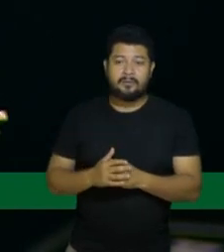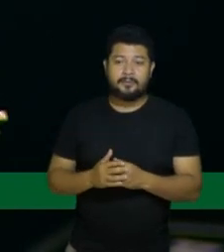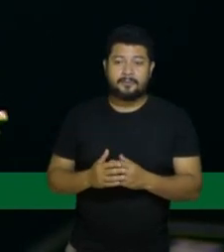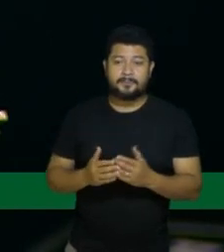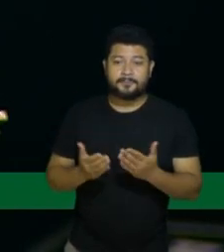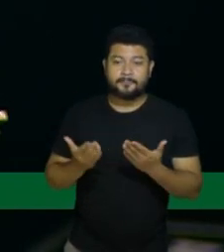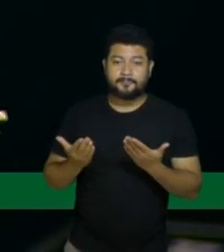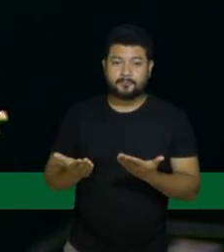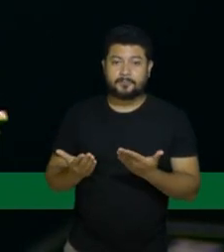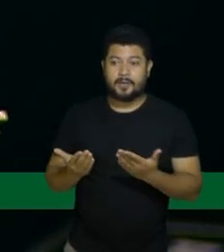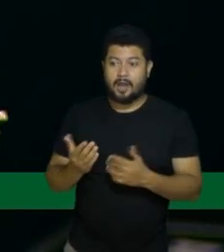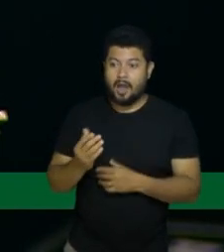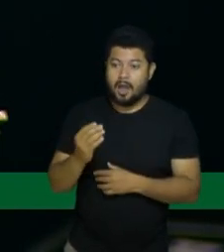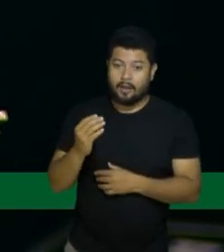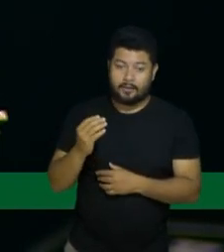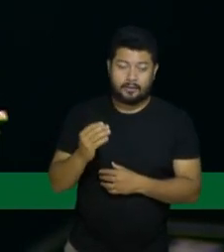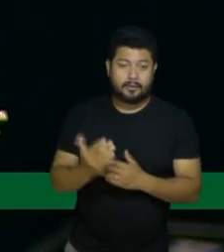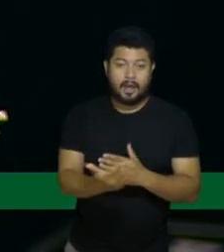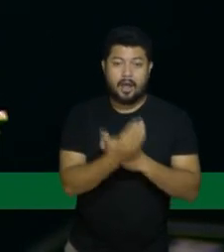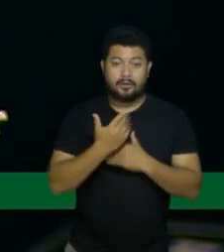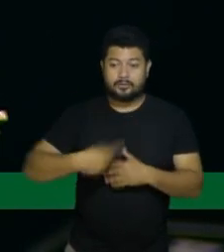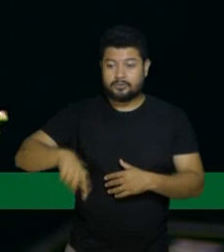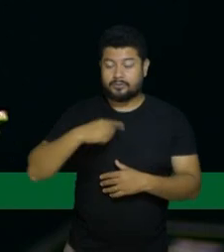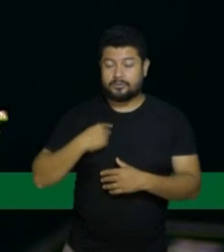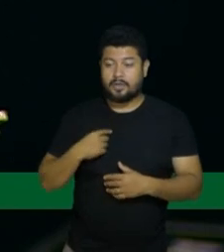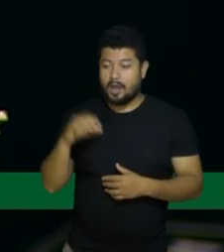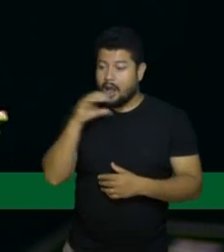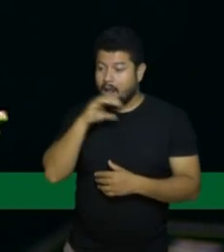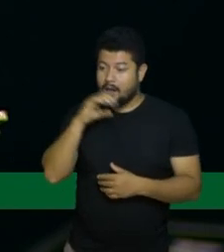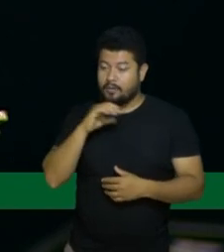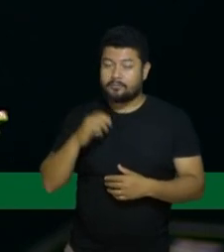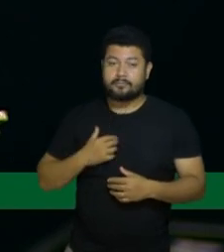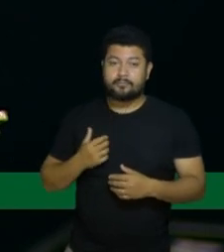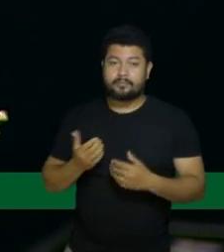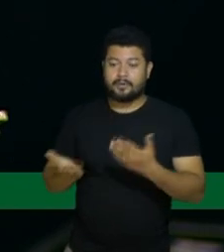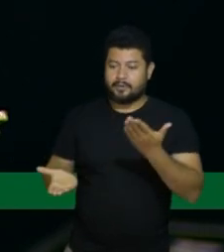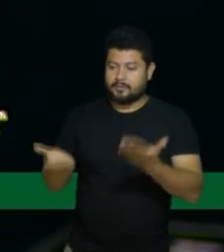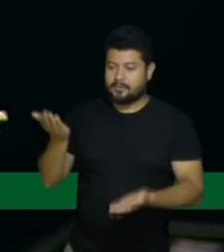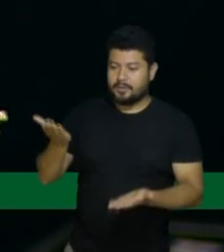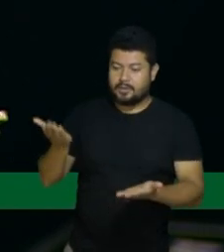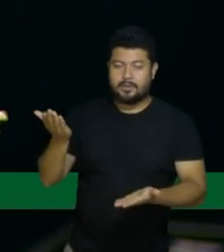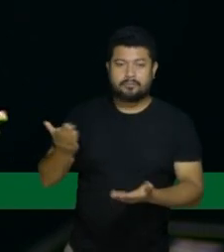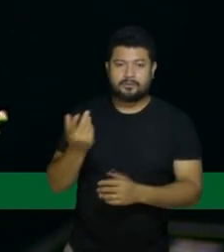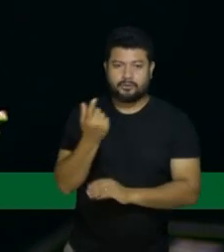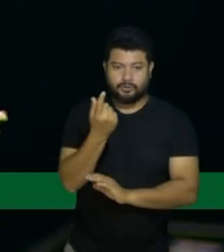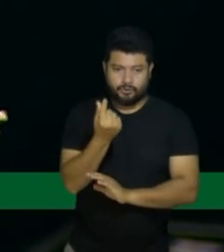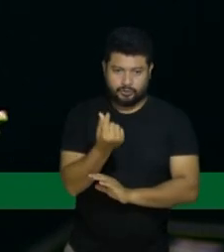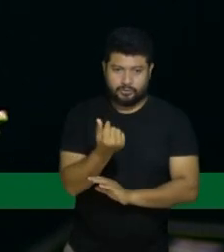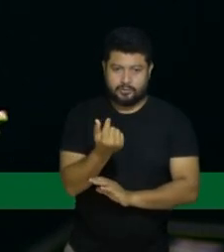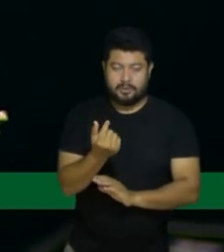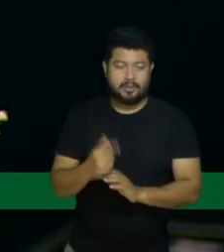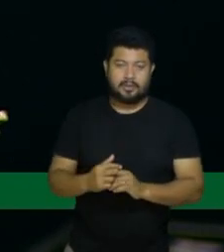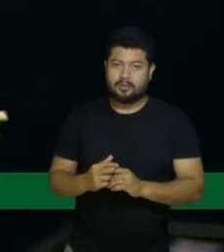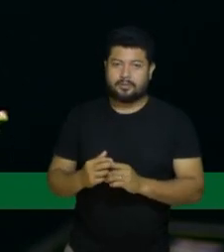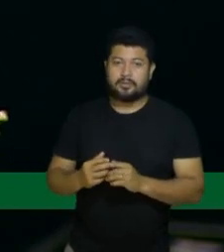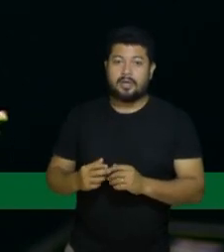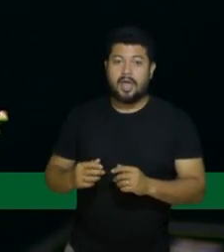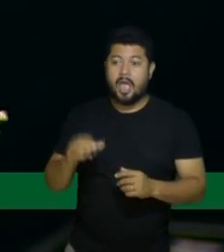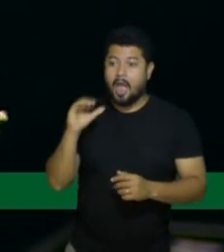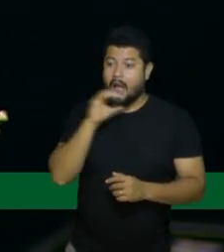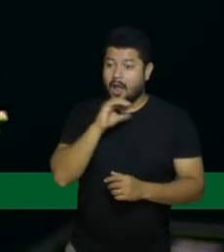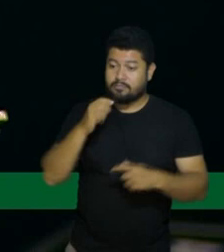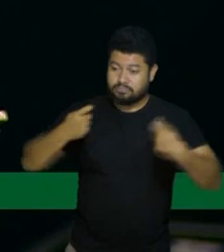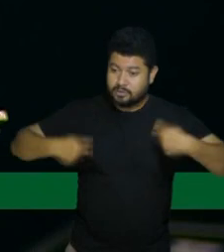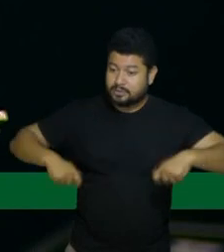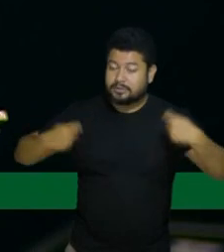imediatas para que esse desequilíbrio financeiro seja resolvido é imperativo que trabalhemos